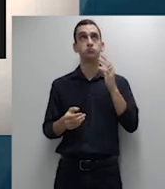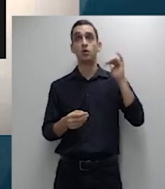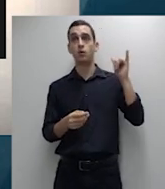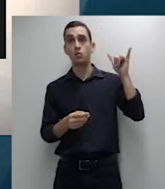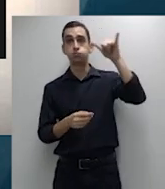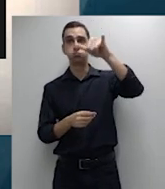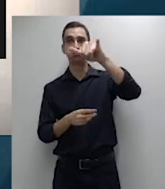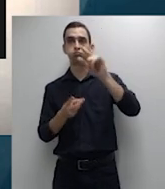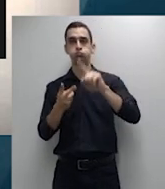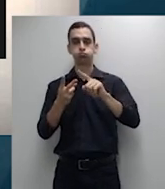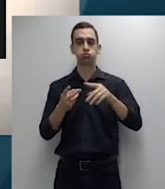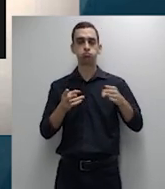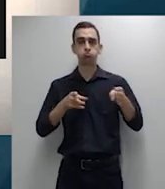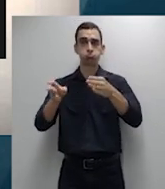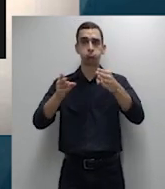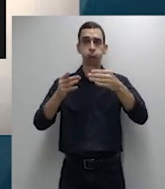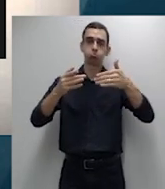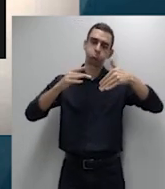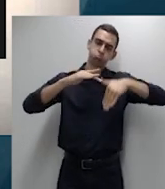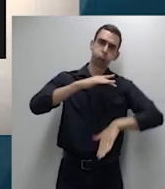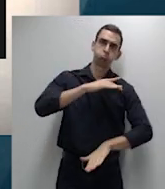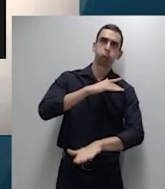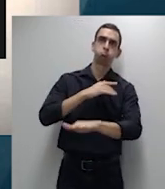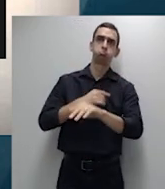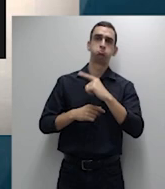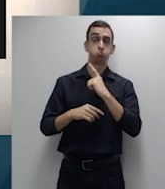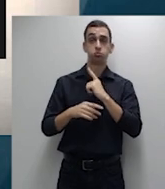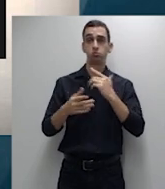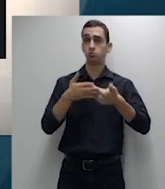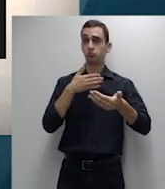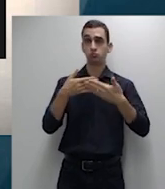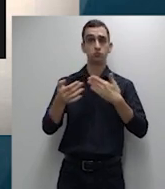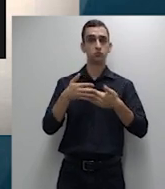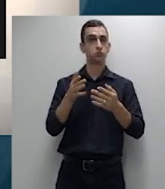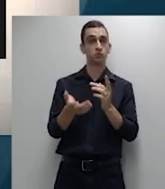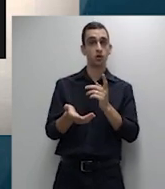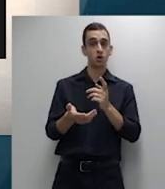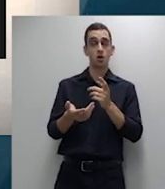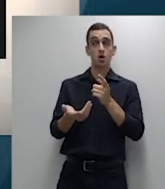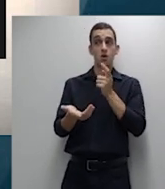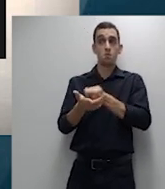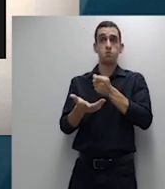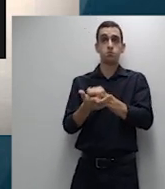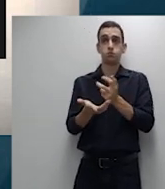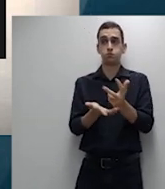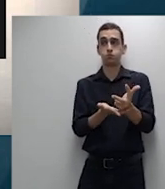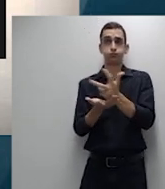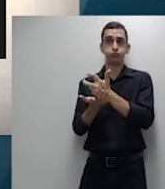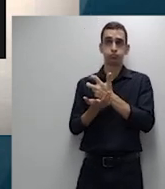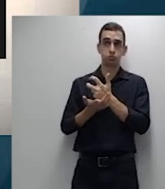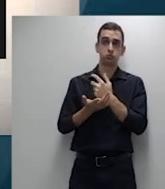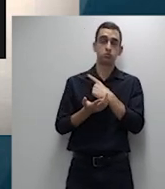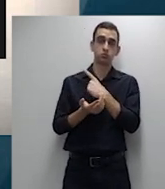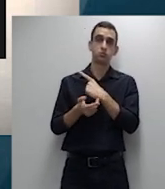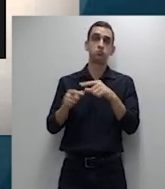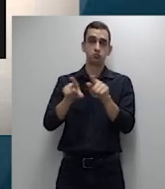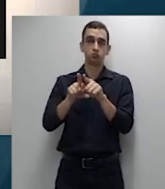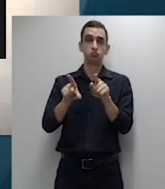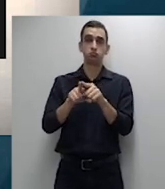para instalação de equipamentos destinados à prestação do serviço público não impede que as concessionárias de